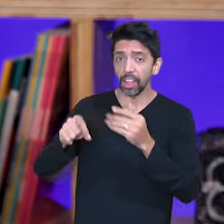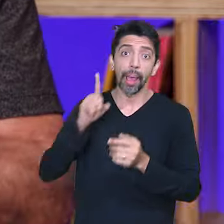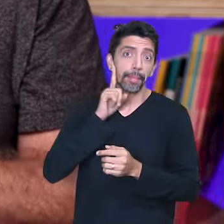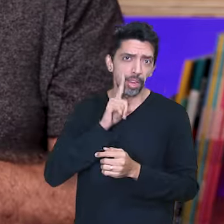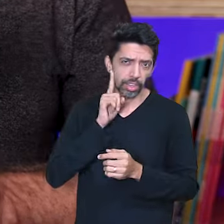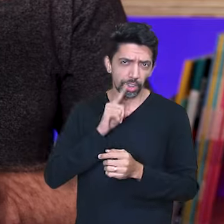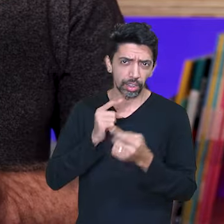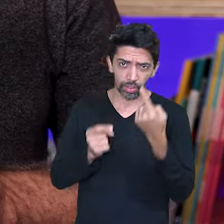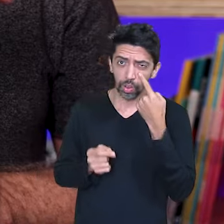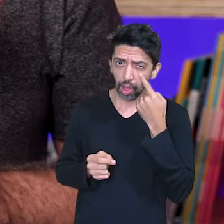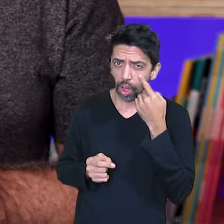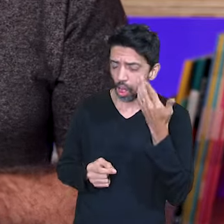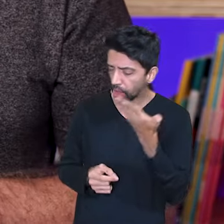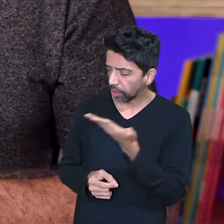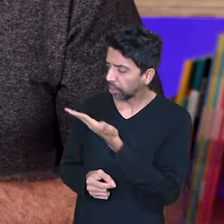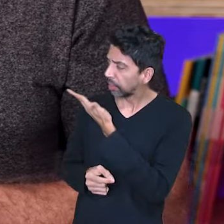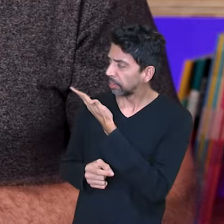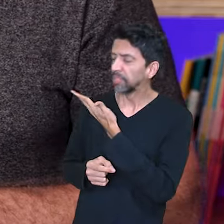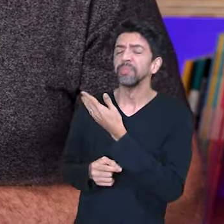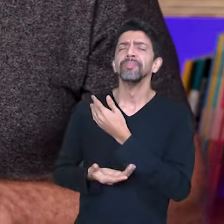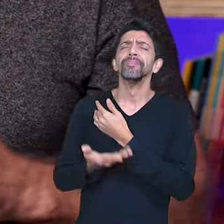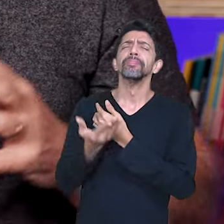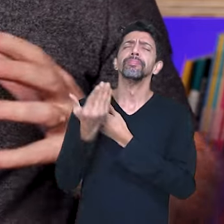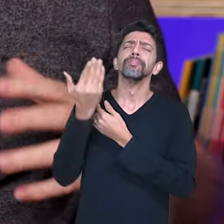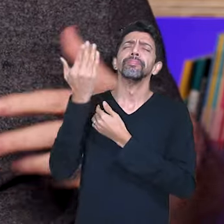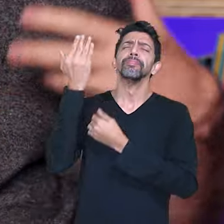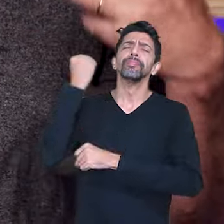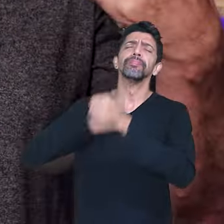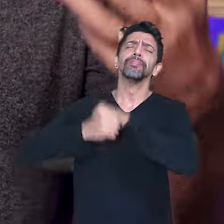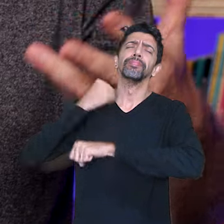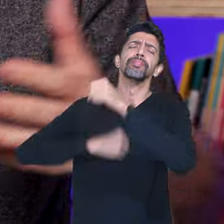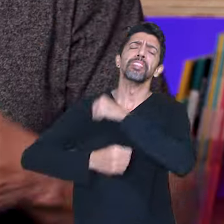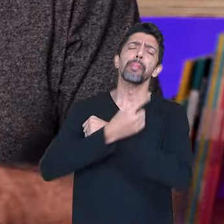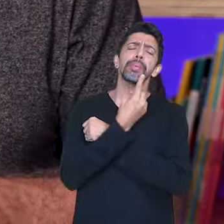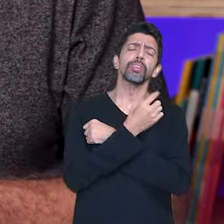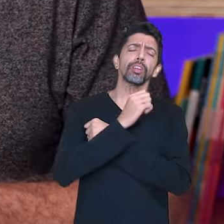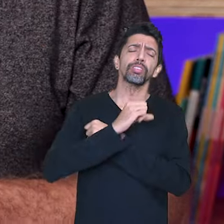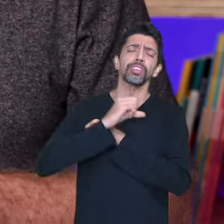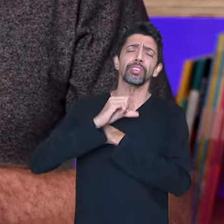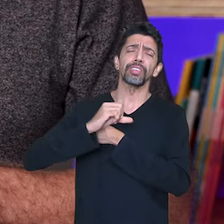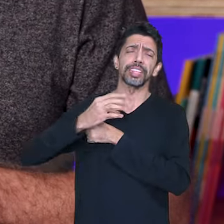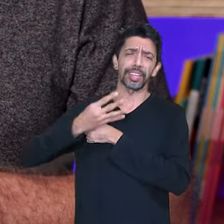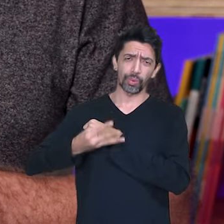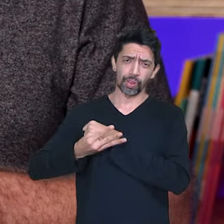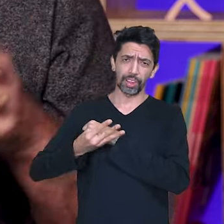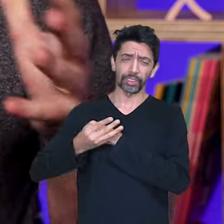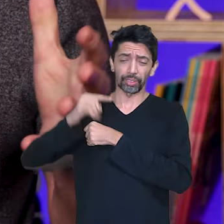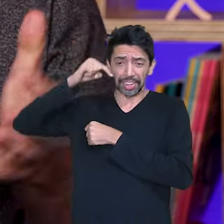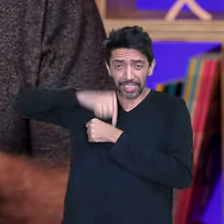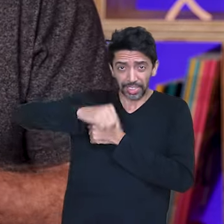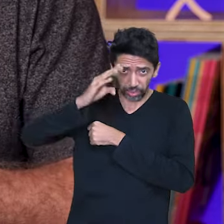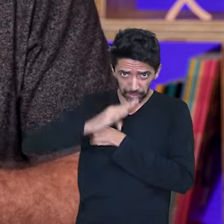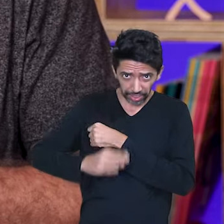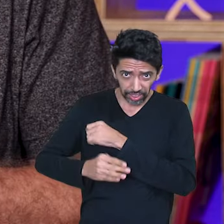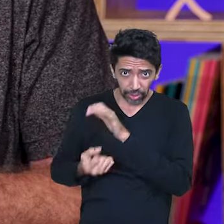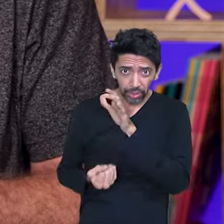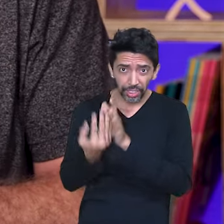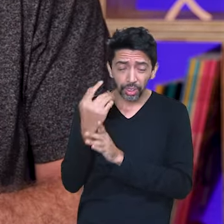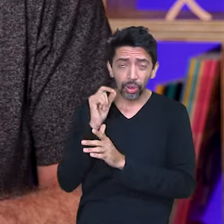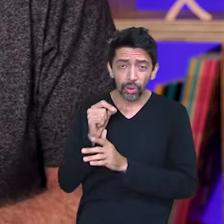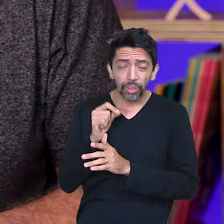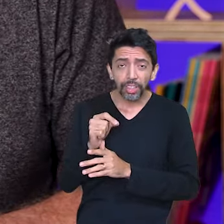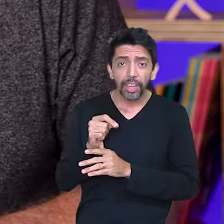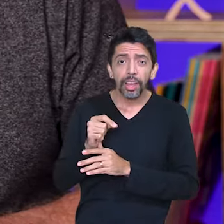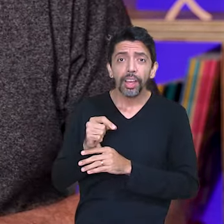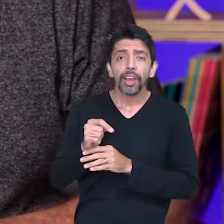só o gráfico. Lá em 1994, quando foi implementado o plano real, o dólar estava